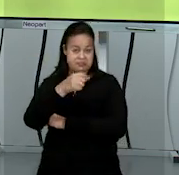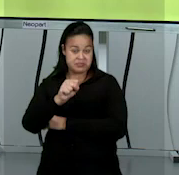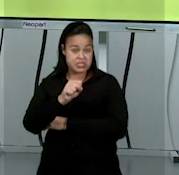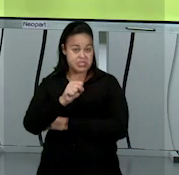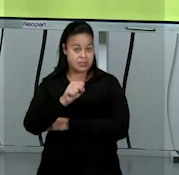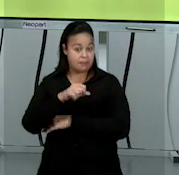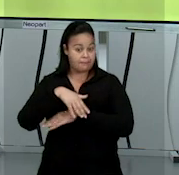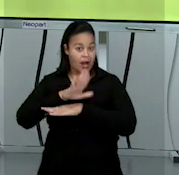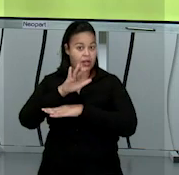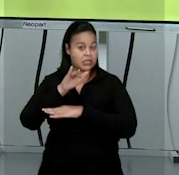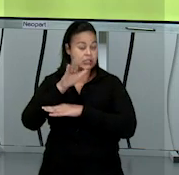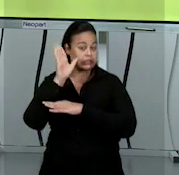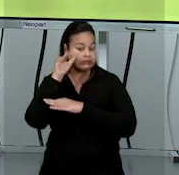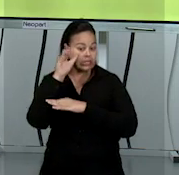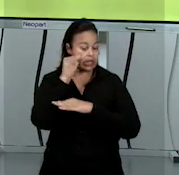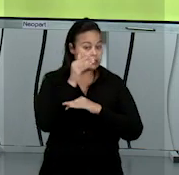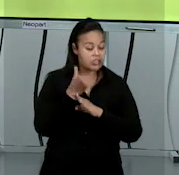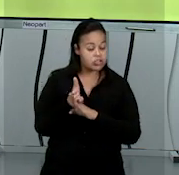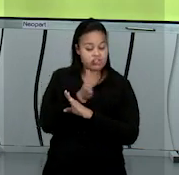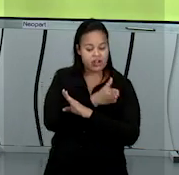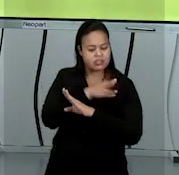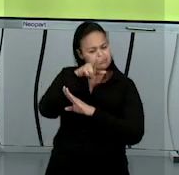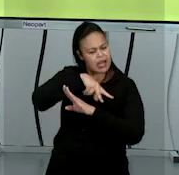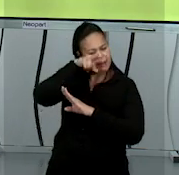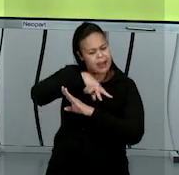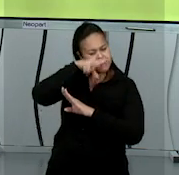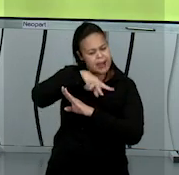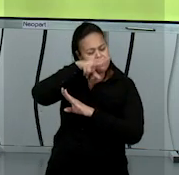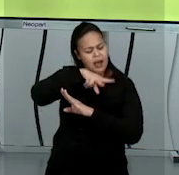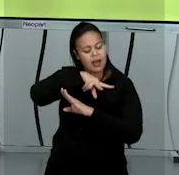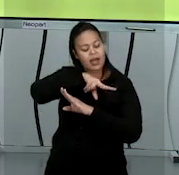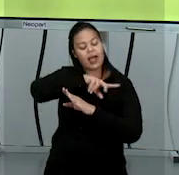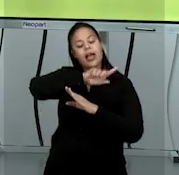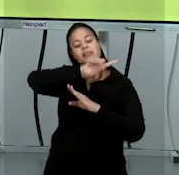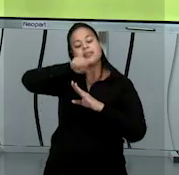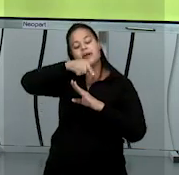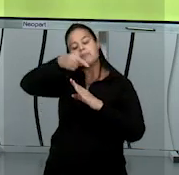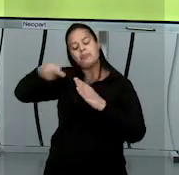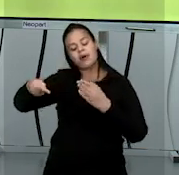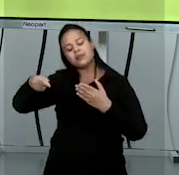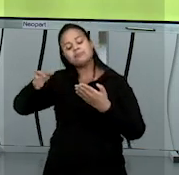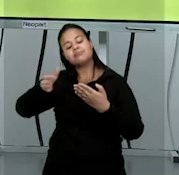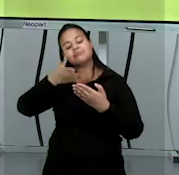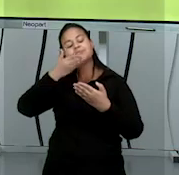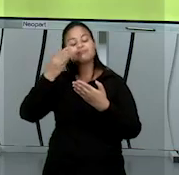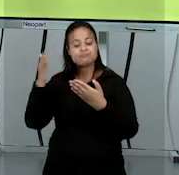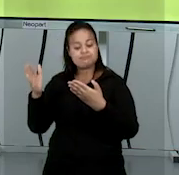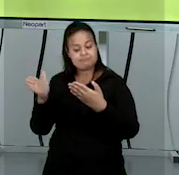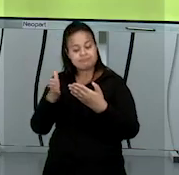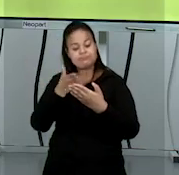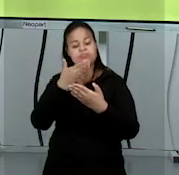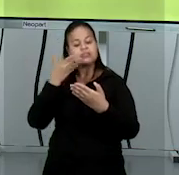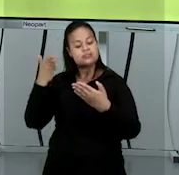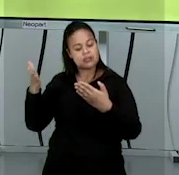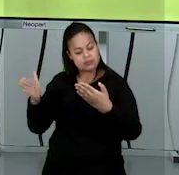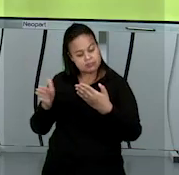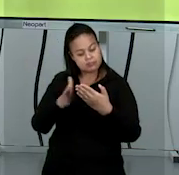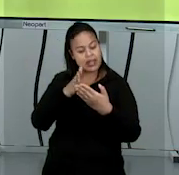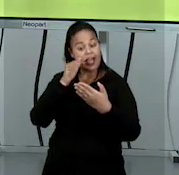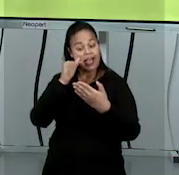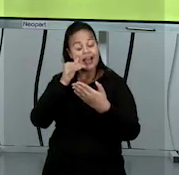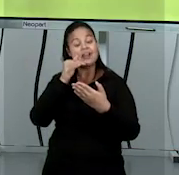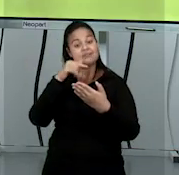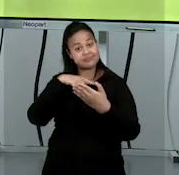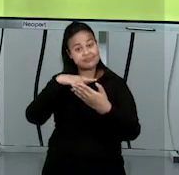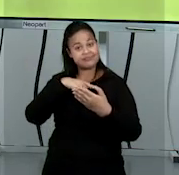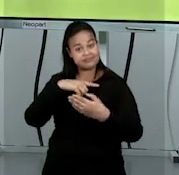interessantes ou importantes do espetáculo ou do filme, ou de um livro, para possibilitar às pessoas o interesse ou não. Então